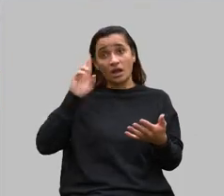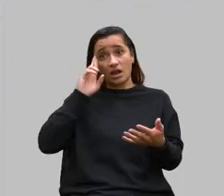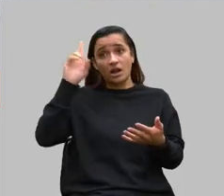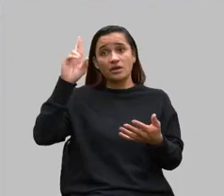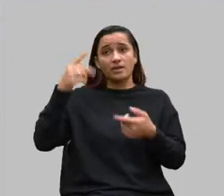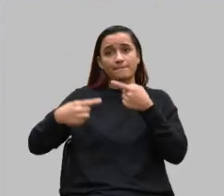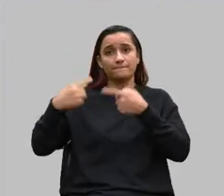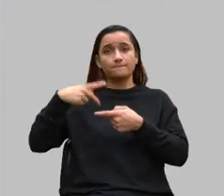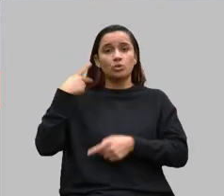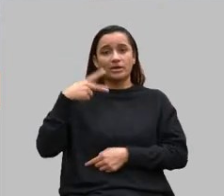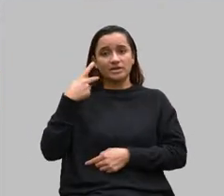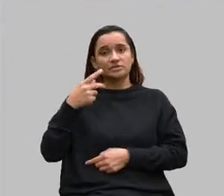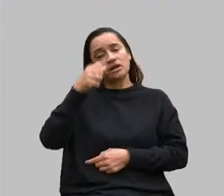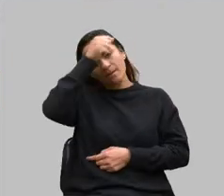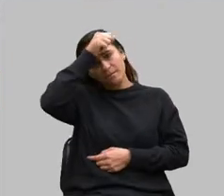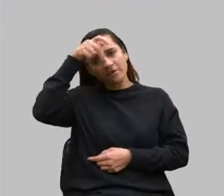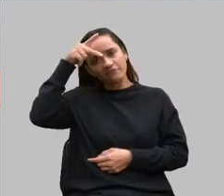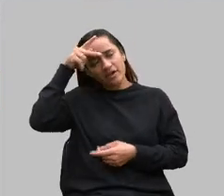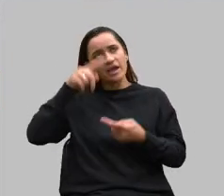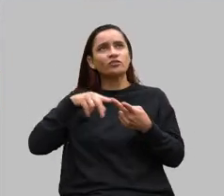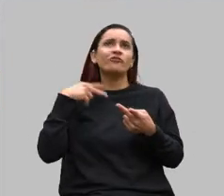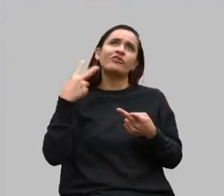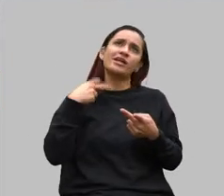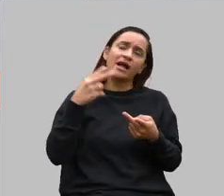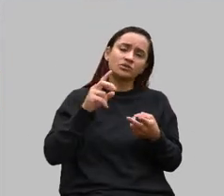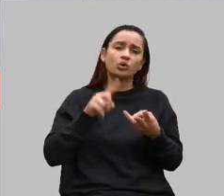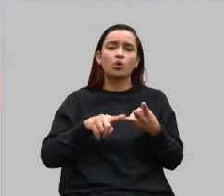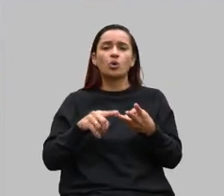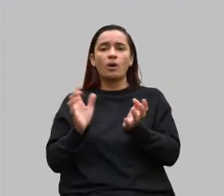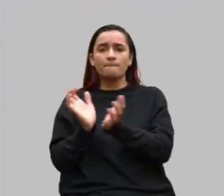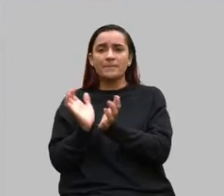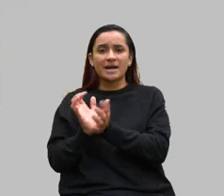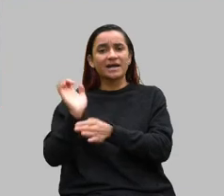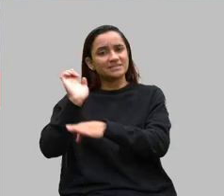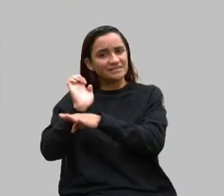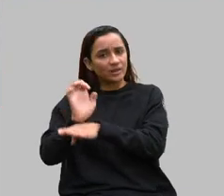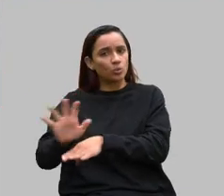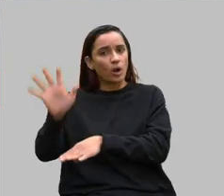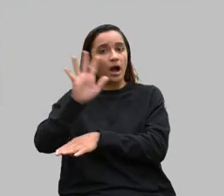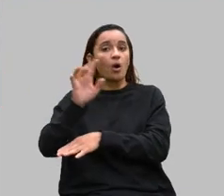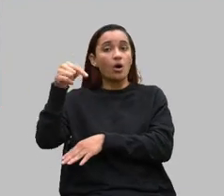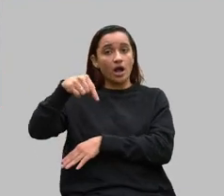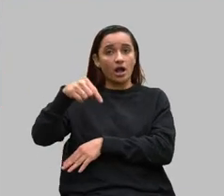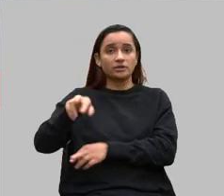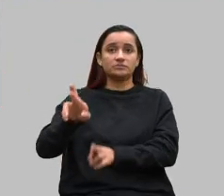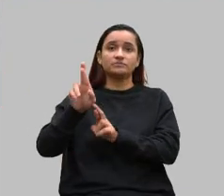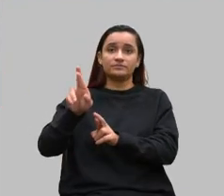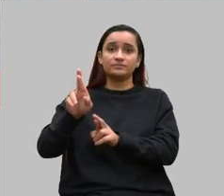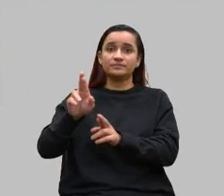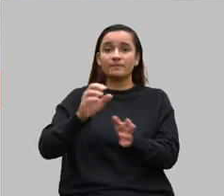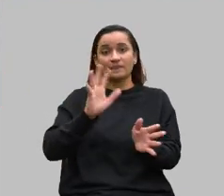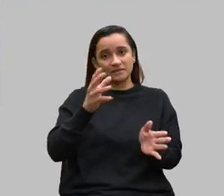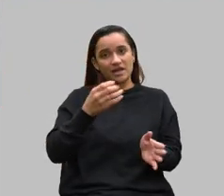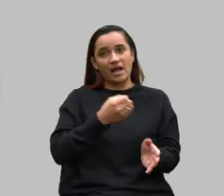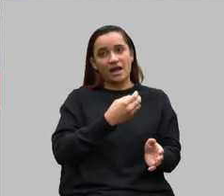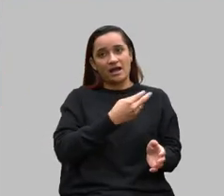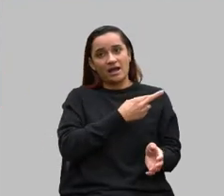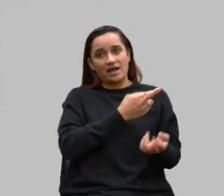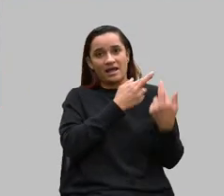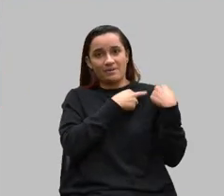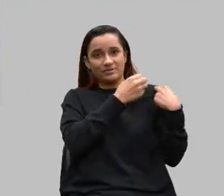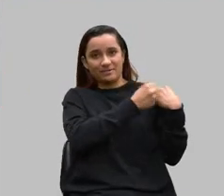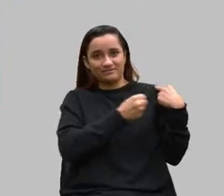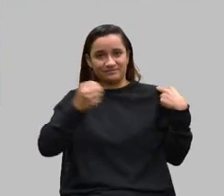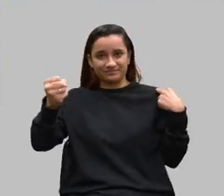então me refiro aos prefeitos aos vereadores a nossa bancada Estadual sobre a liderança aqui já passado o bastão eh sempre